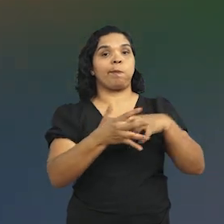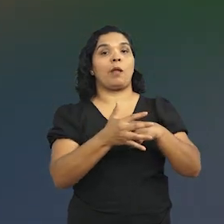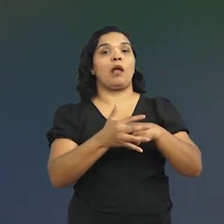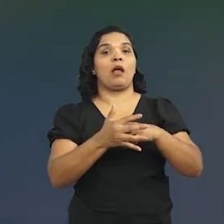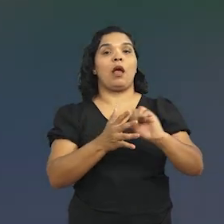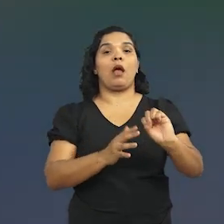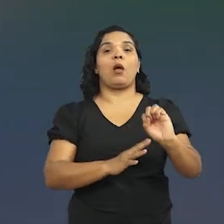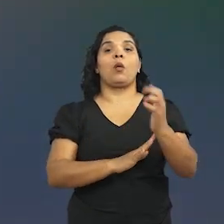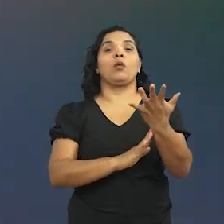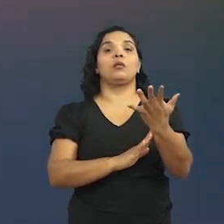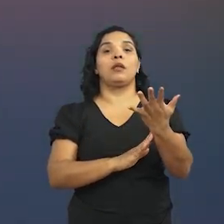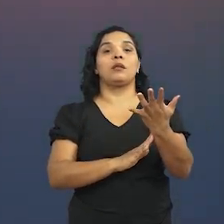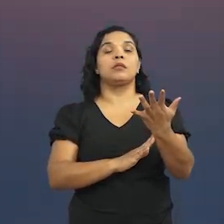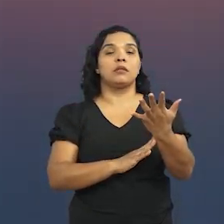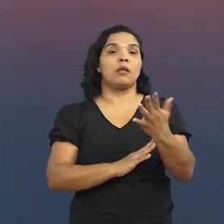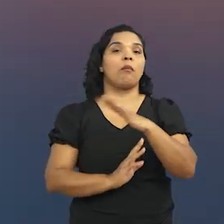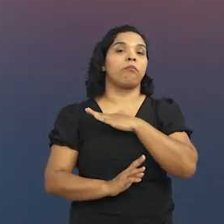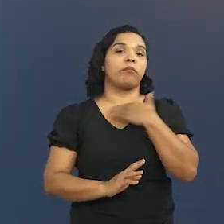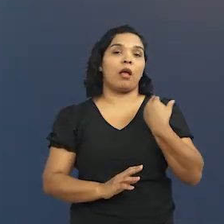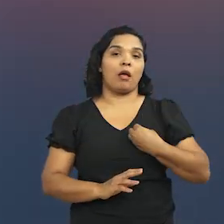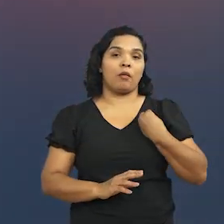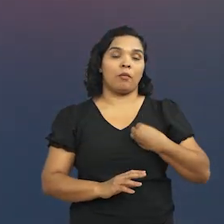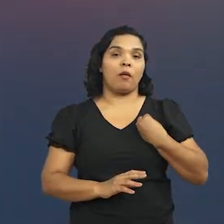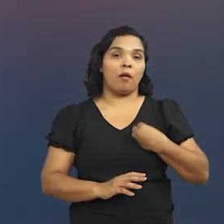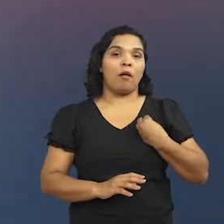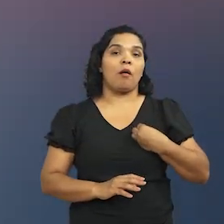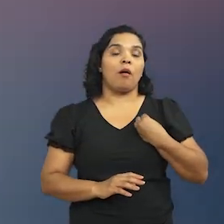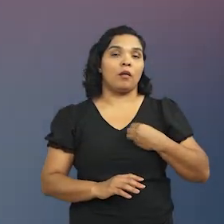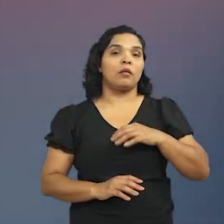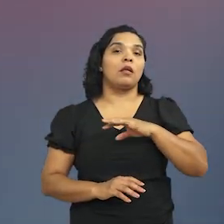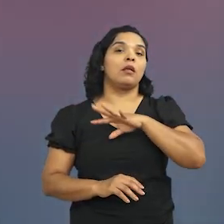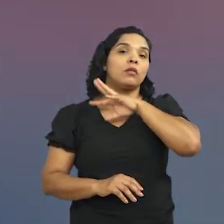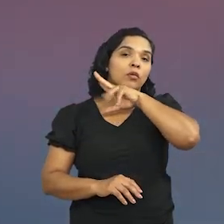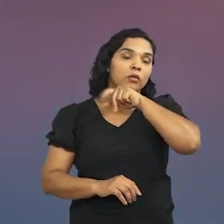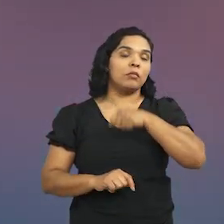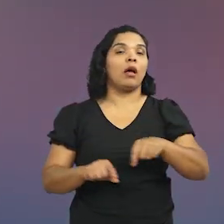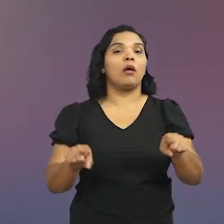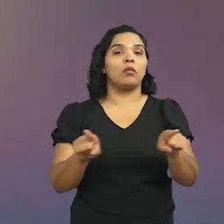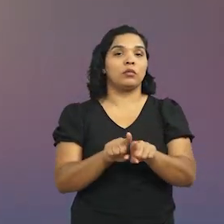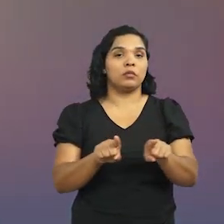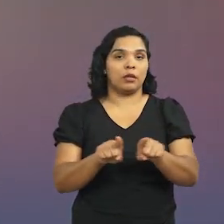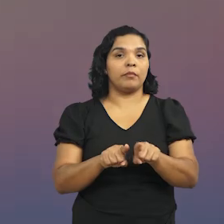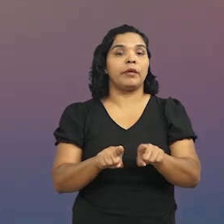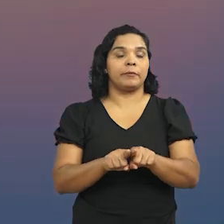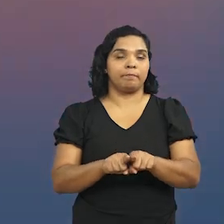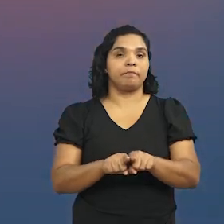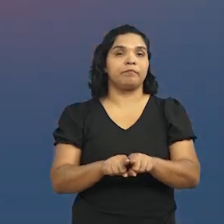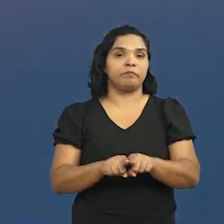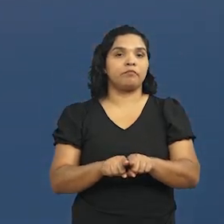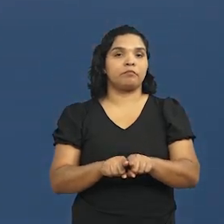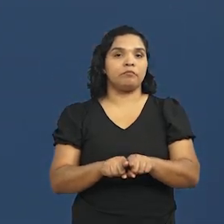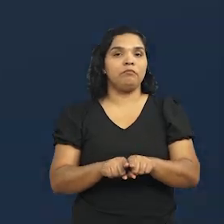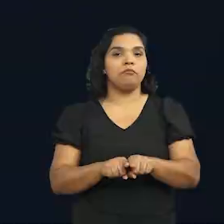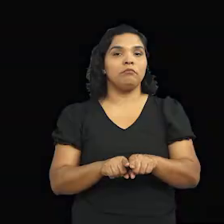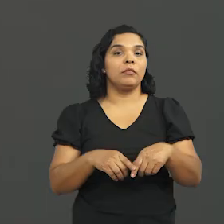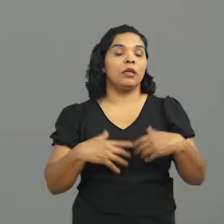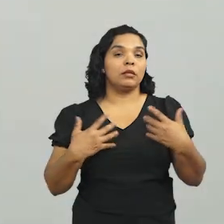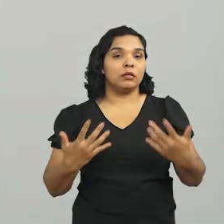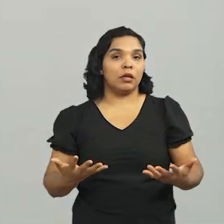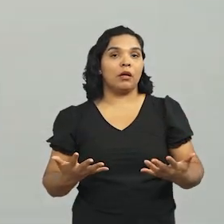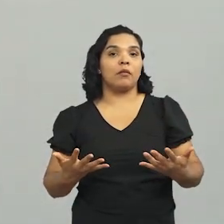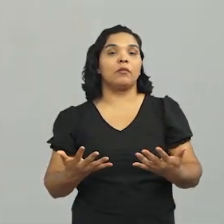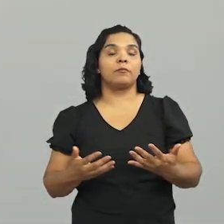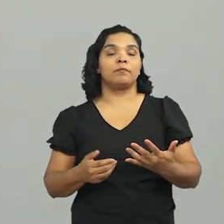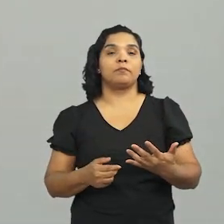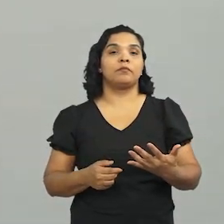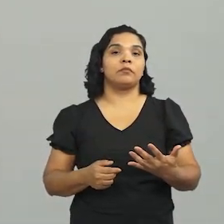esses acidentes acabam acarretando algumas vidas, né, não só do animal, mas também do indivíduo, né?